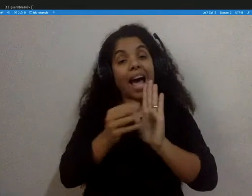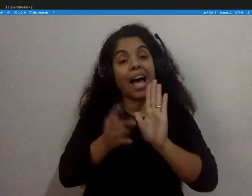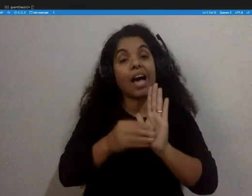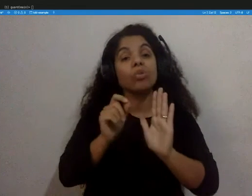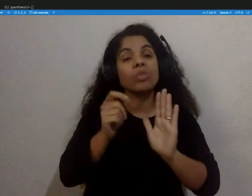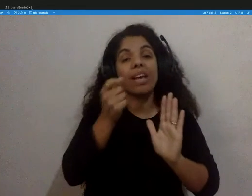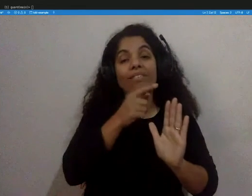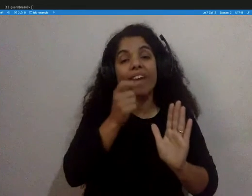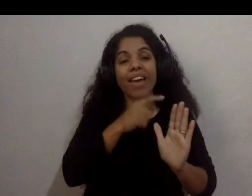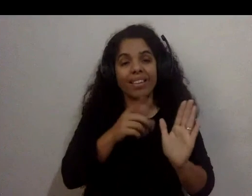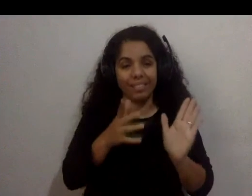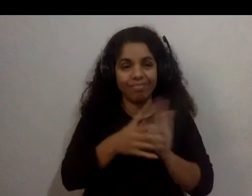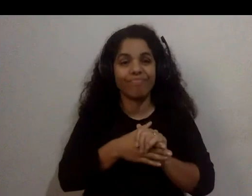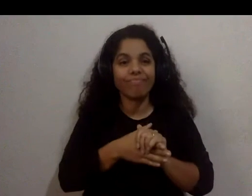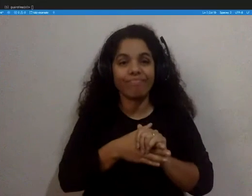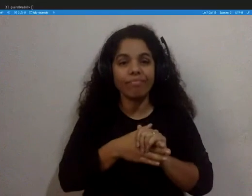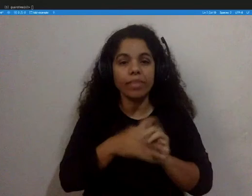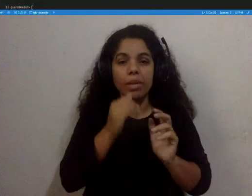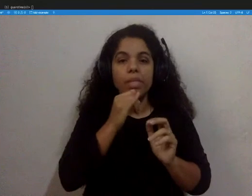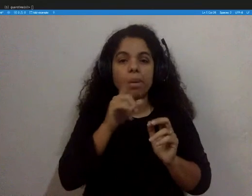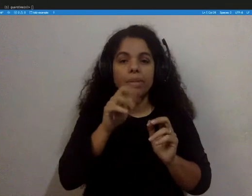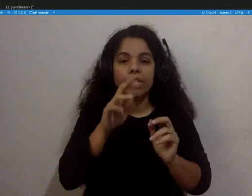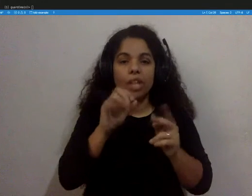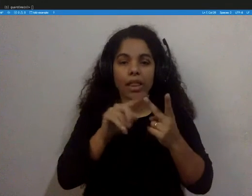criar um dado destinatário.